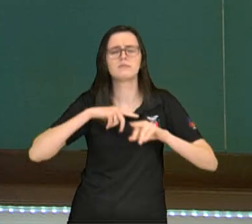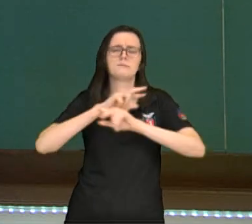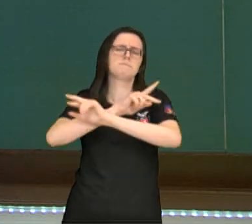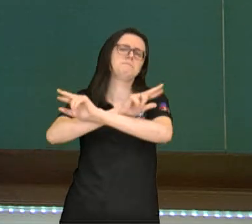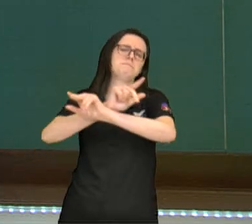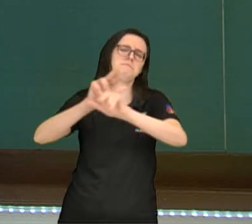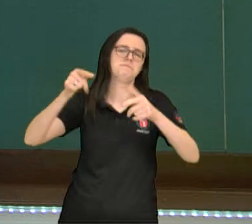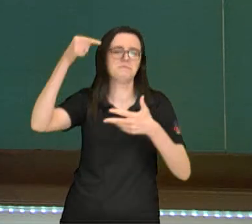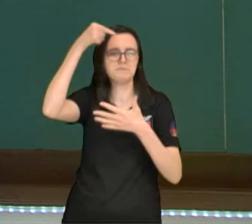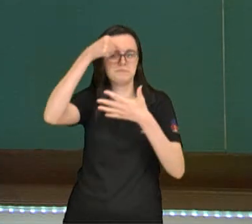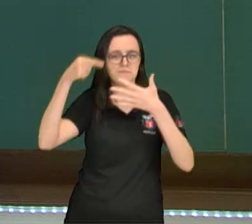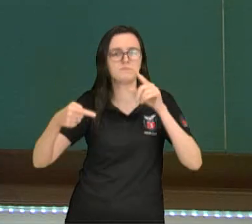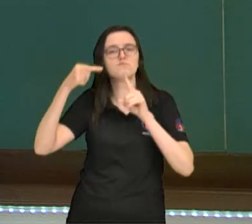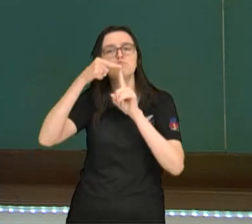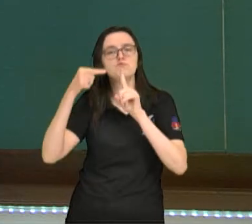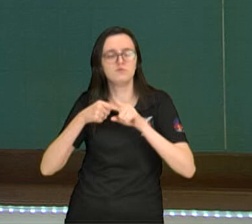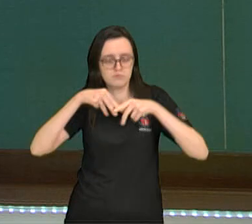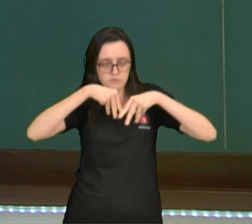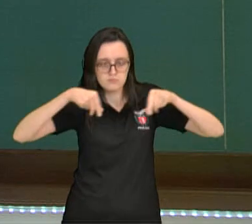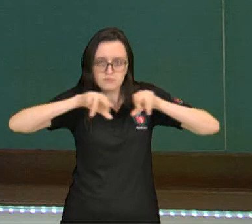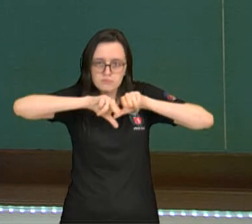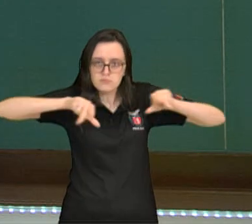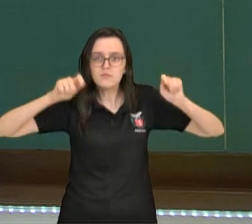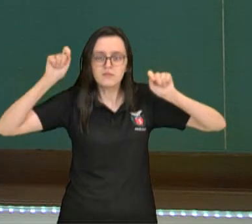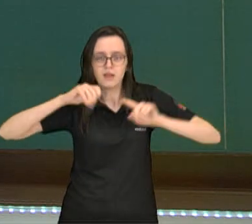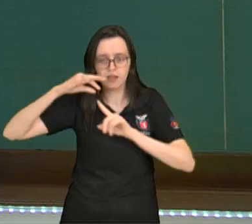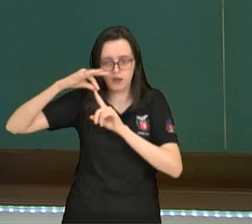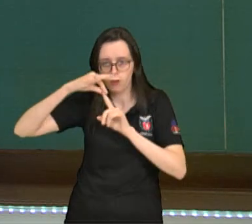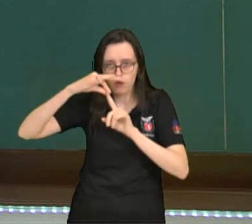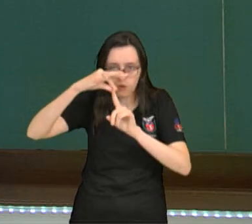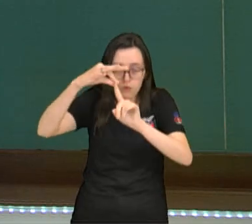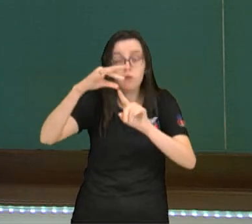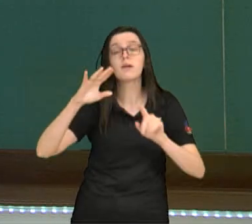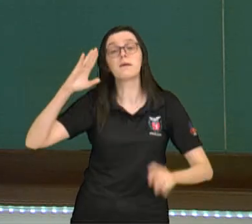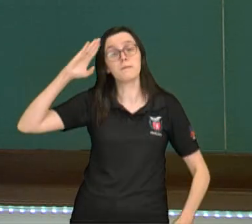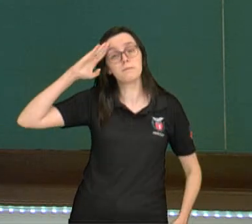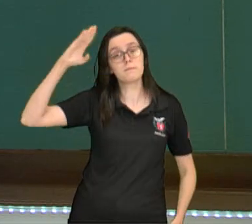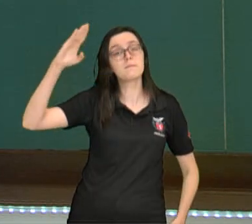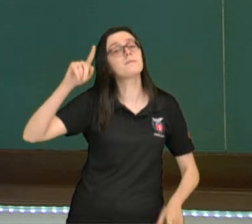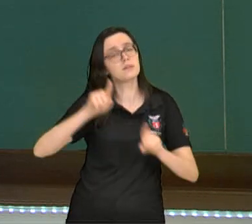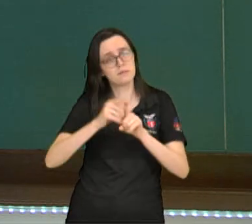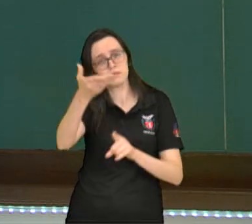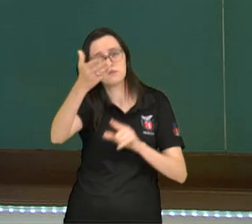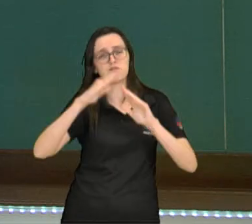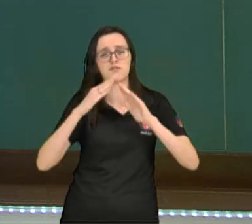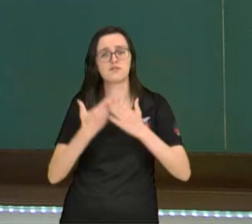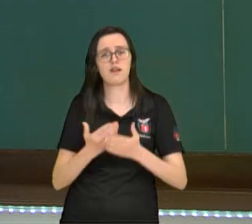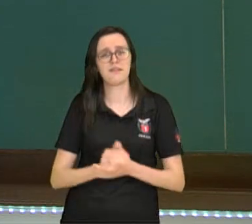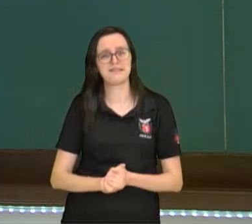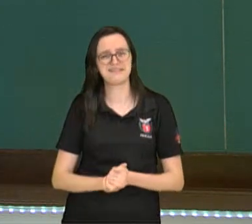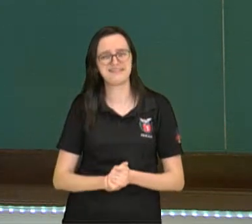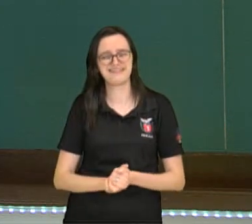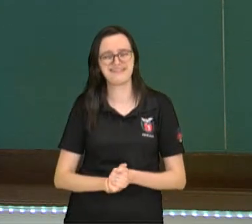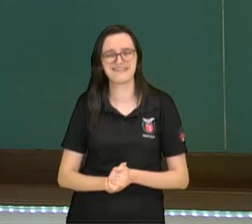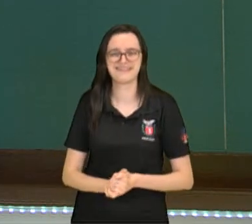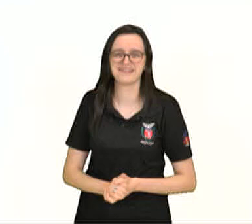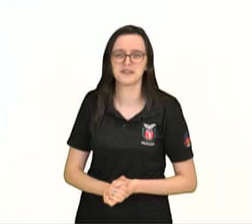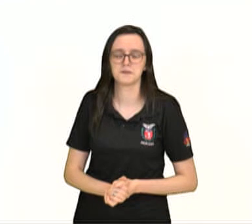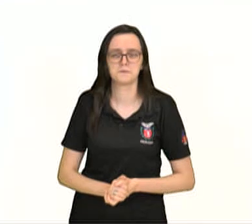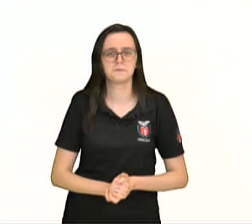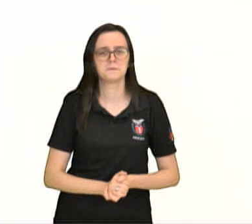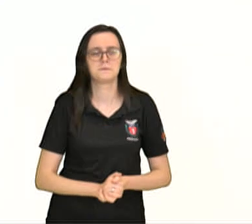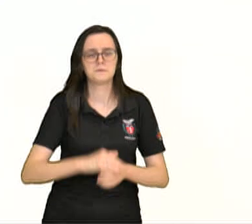existem vários locais em que pode ser praticada a orientação, inclusive aí na sua escola.